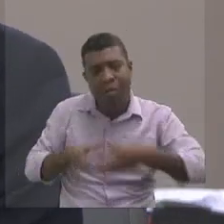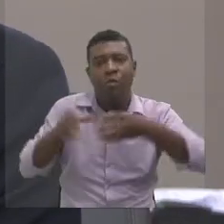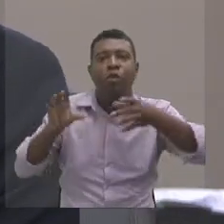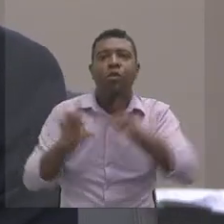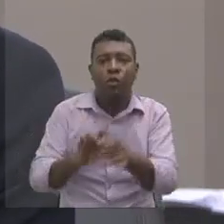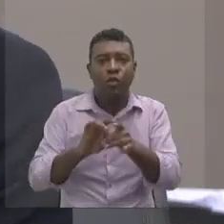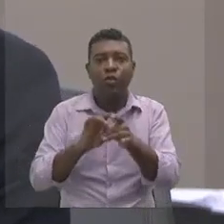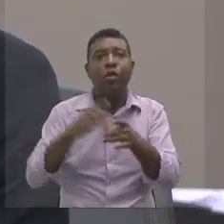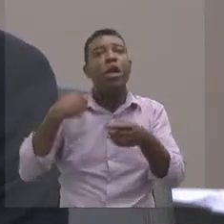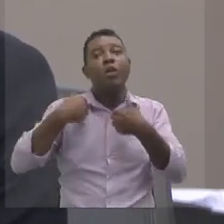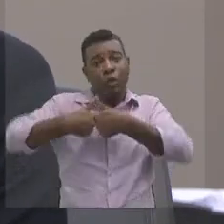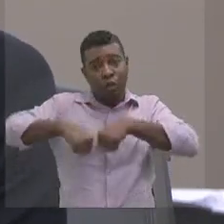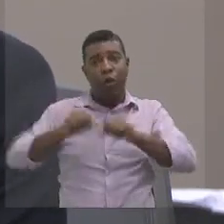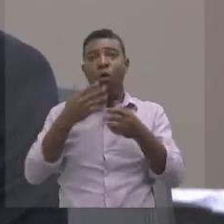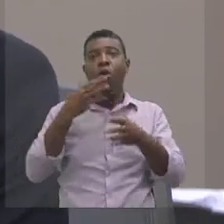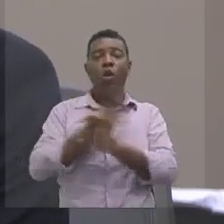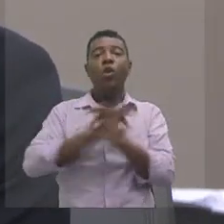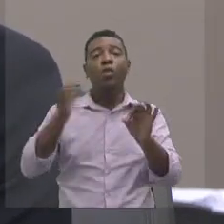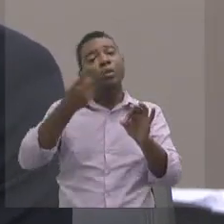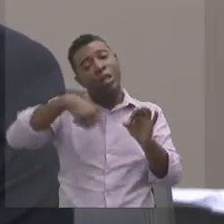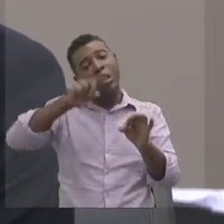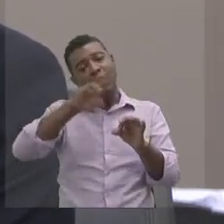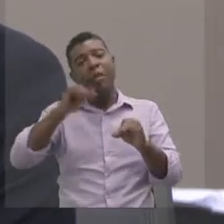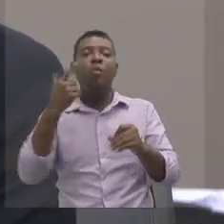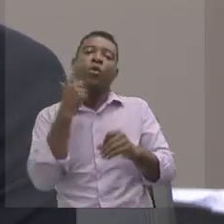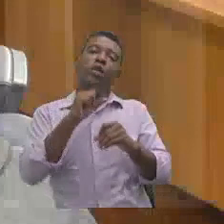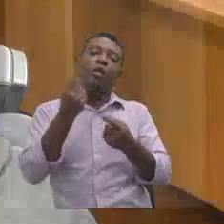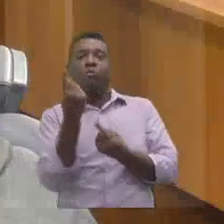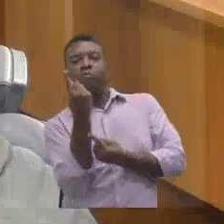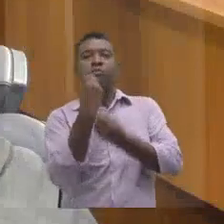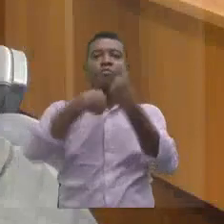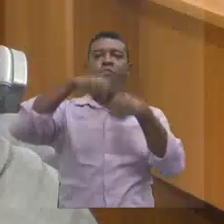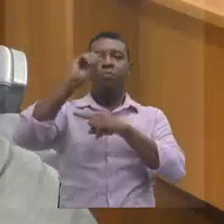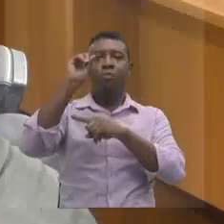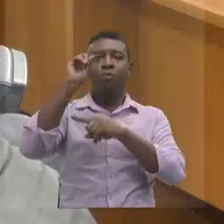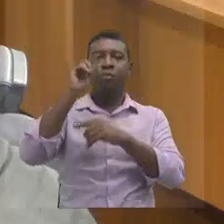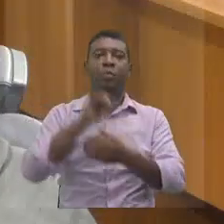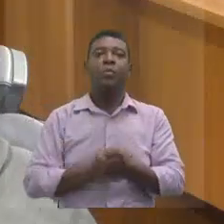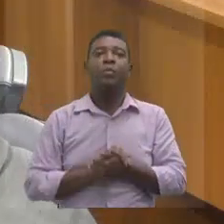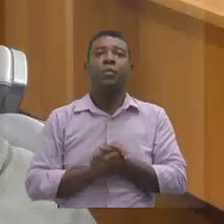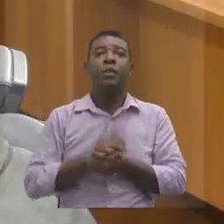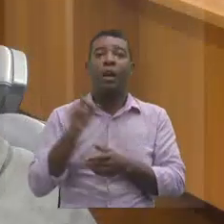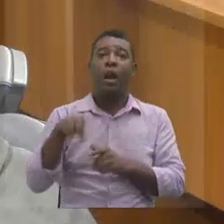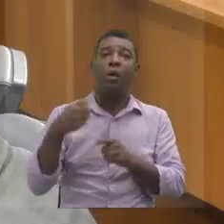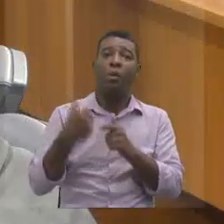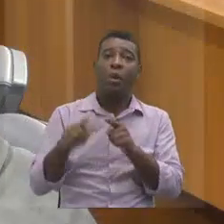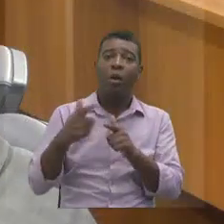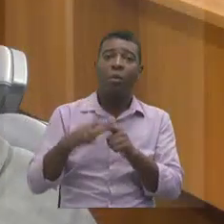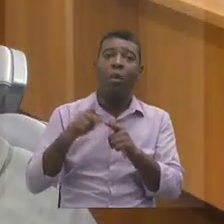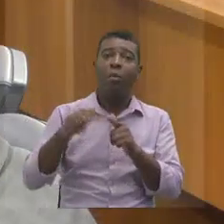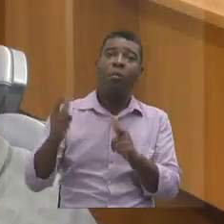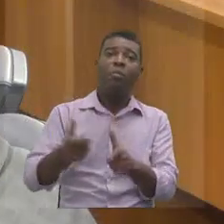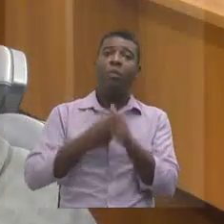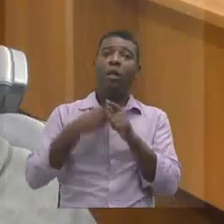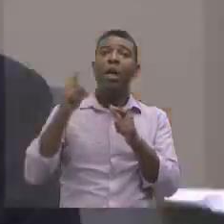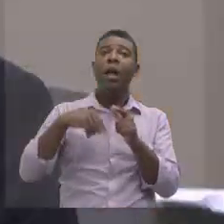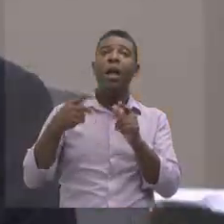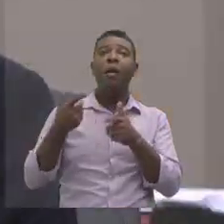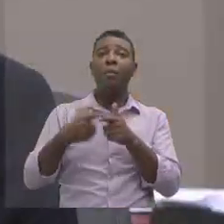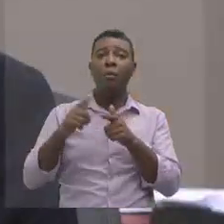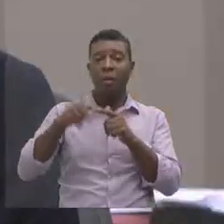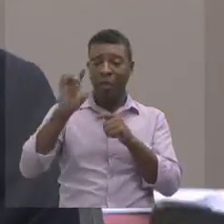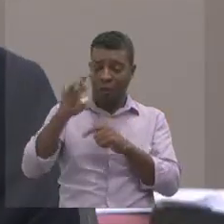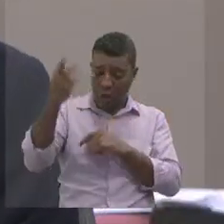otimista que a gente vai conseguir avançar como eu falei é um problema de décadas né não é um privilégio só da nossa cidade que da nossa região